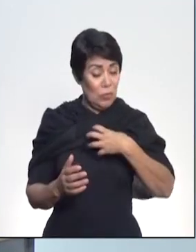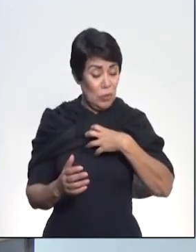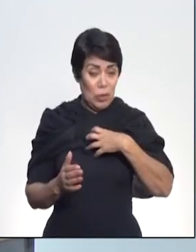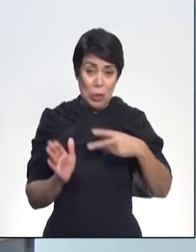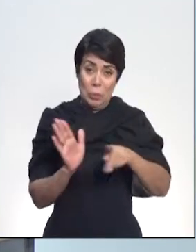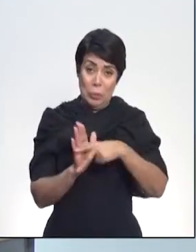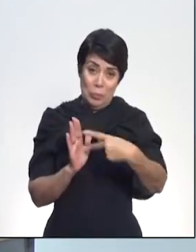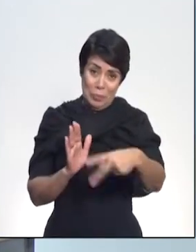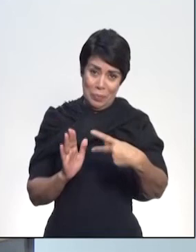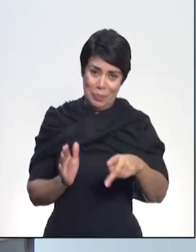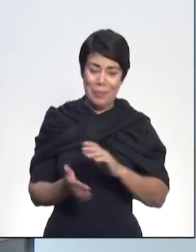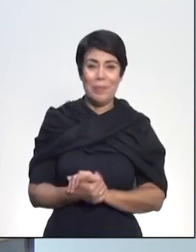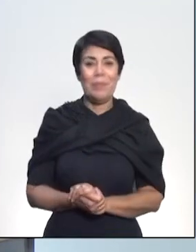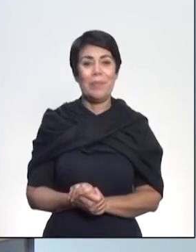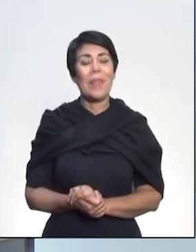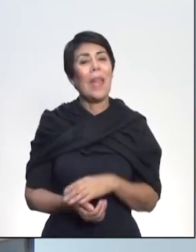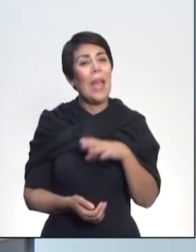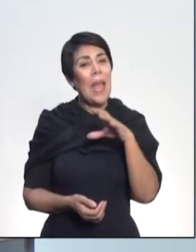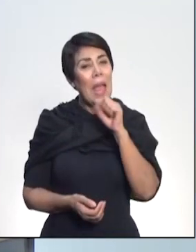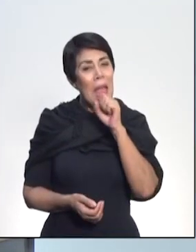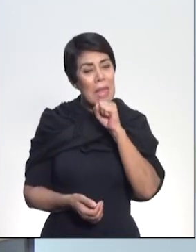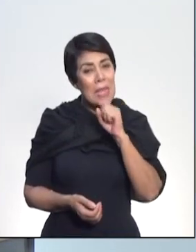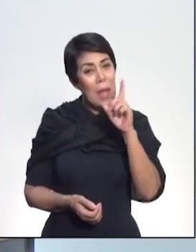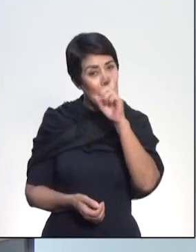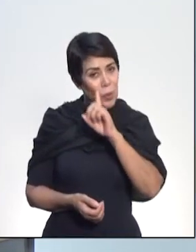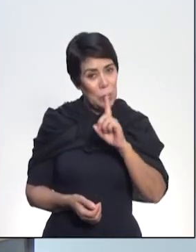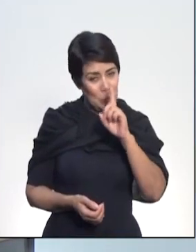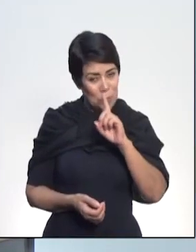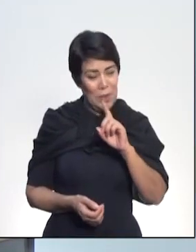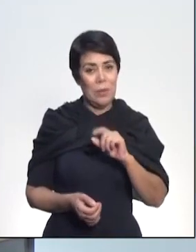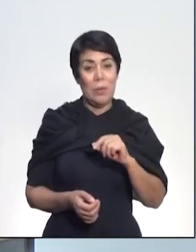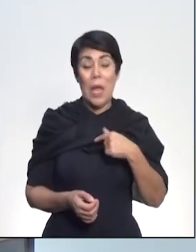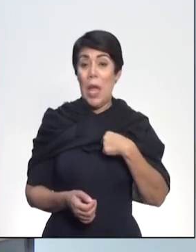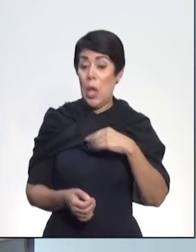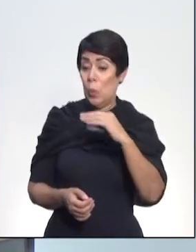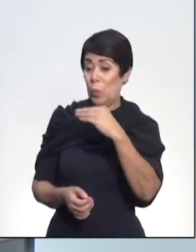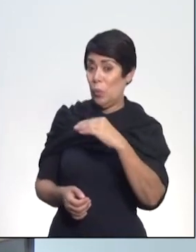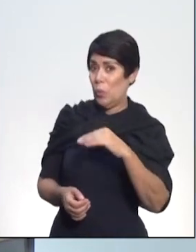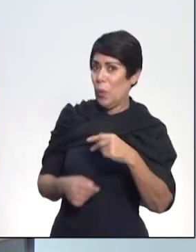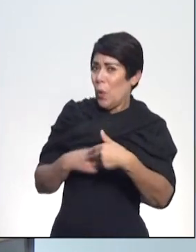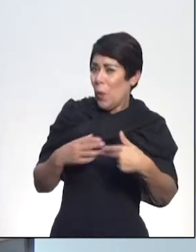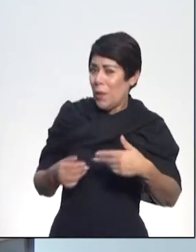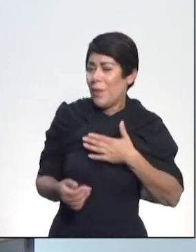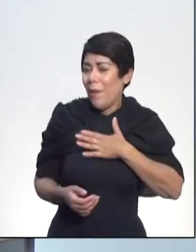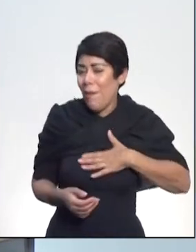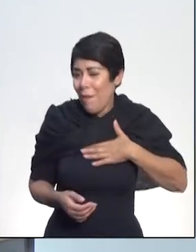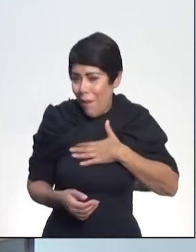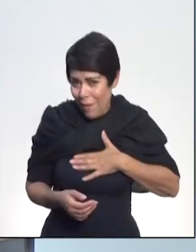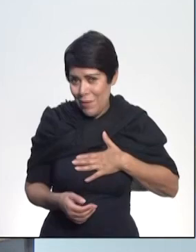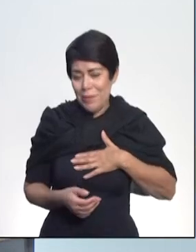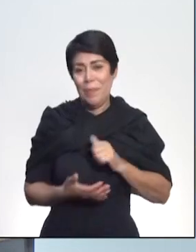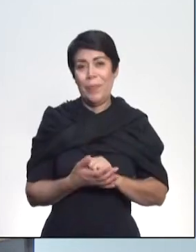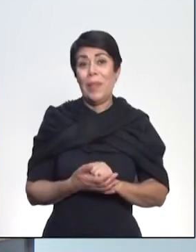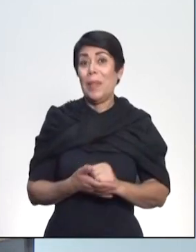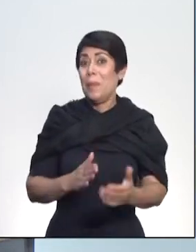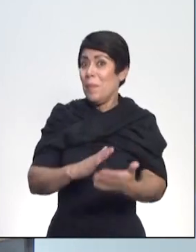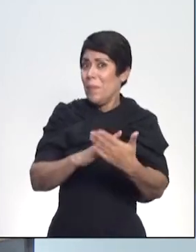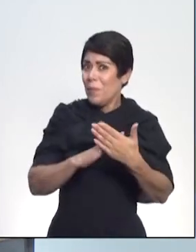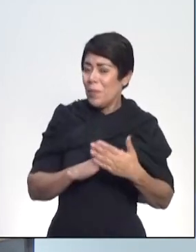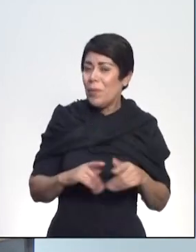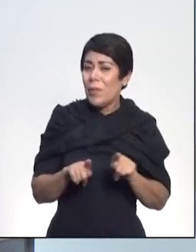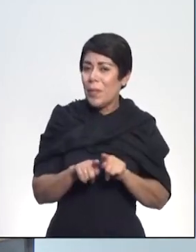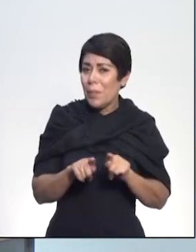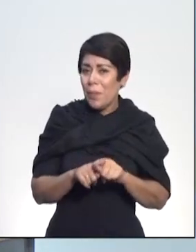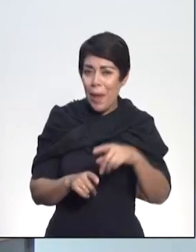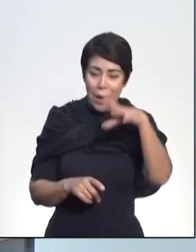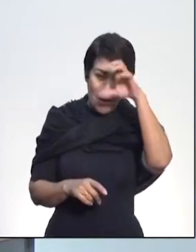No sábado e no domingo, eu coloquei algumas coisas que eu gosto de fazer. Né, e que também vai me ajudar nos